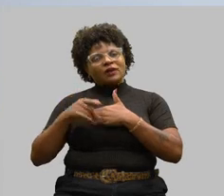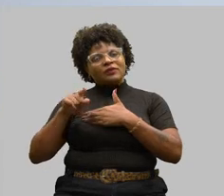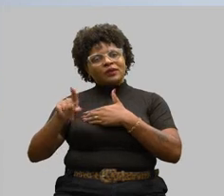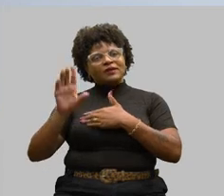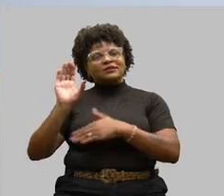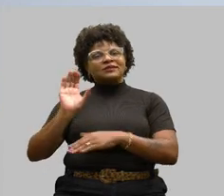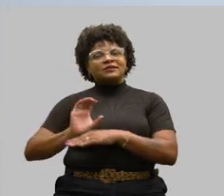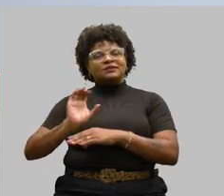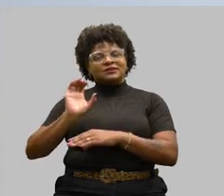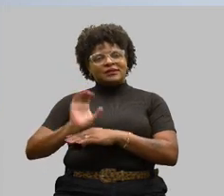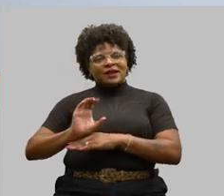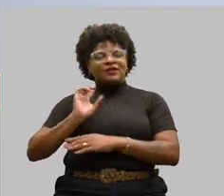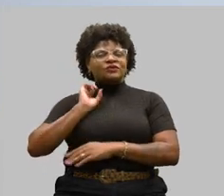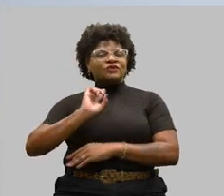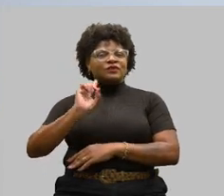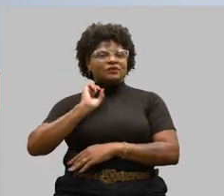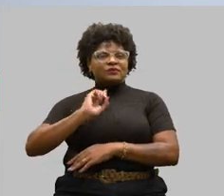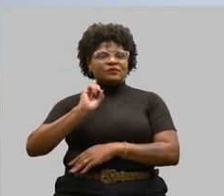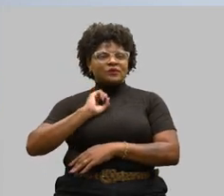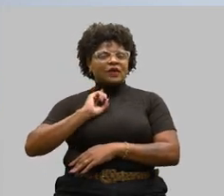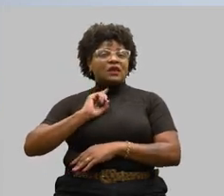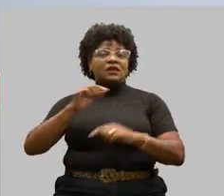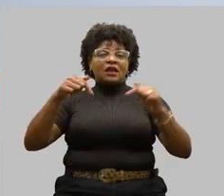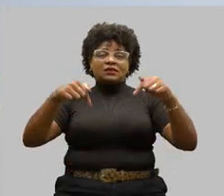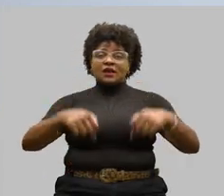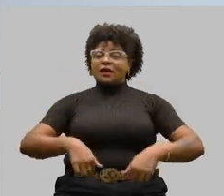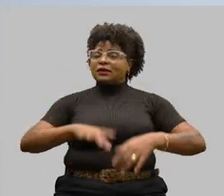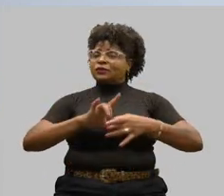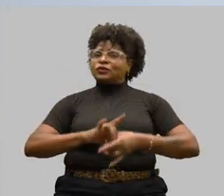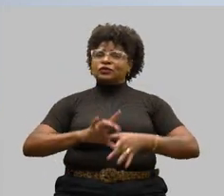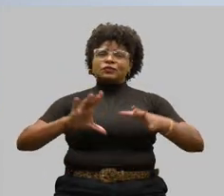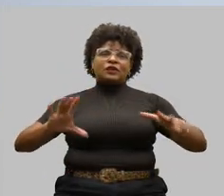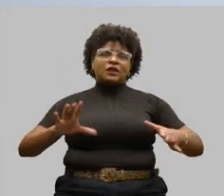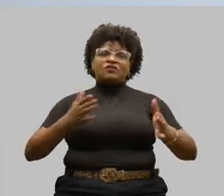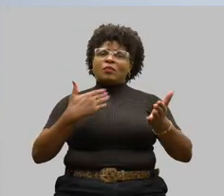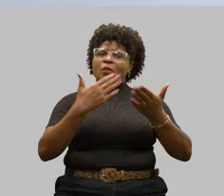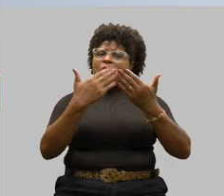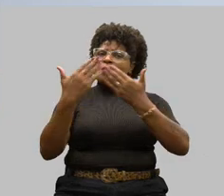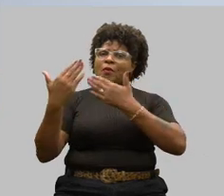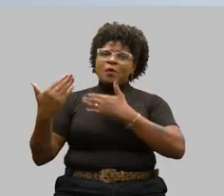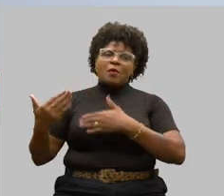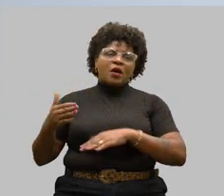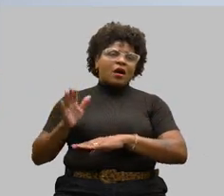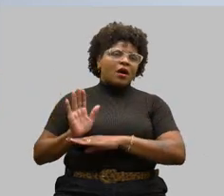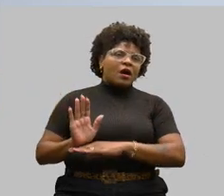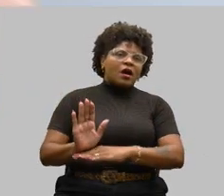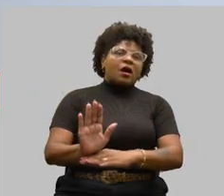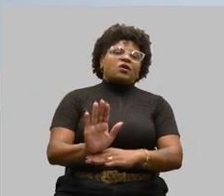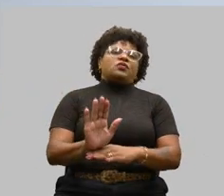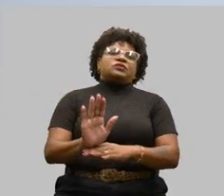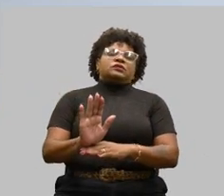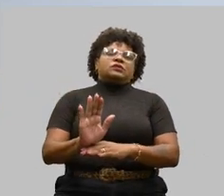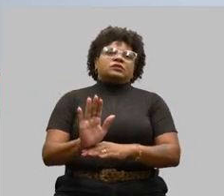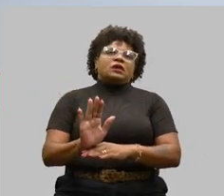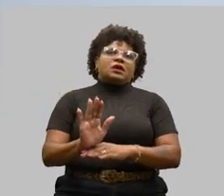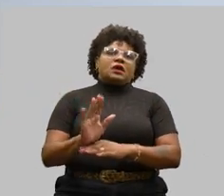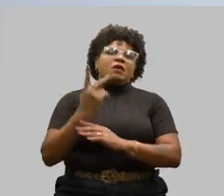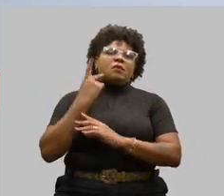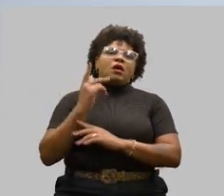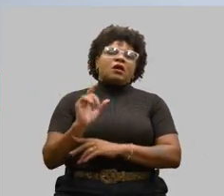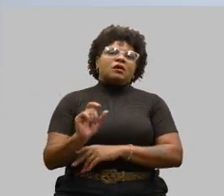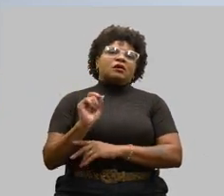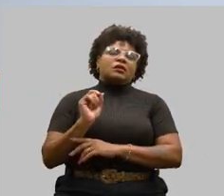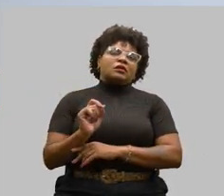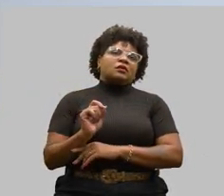estamos à disposição para poder compor a discussão contribuir para que isso seja é cada vez